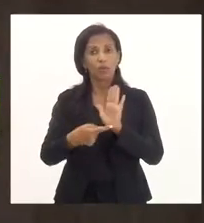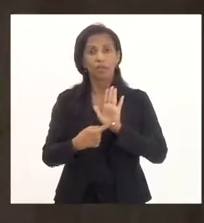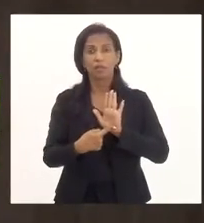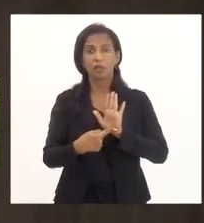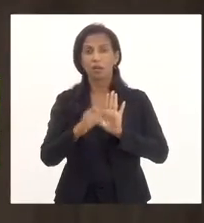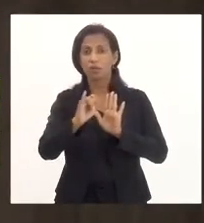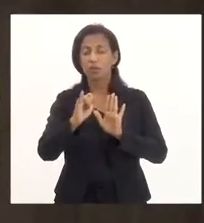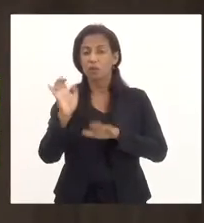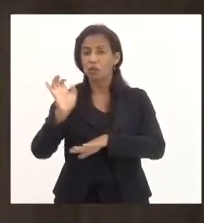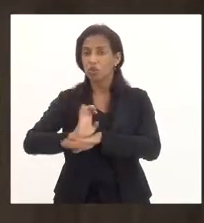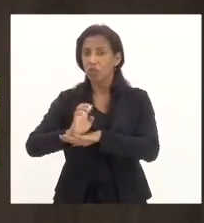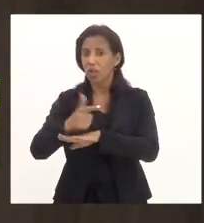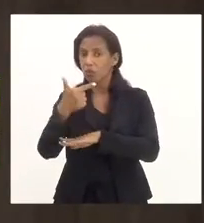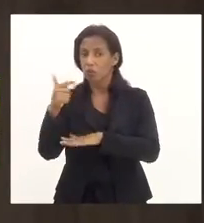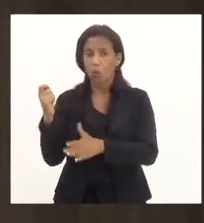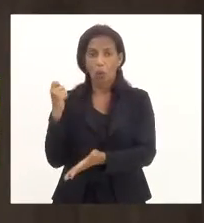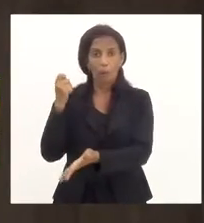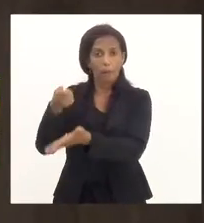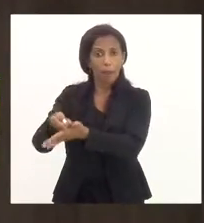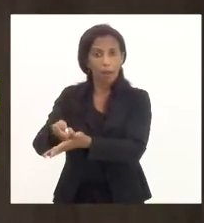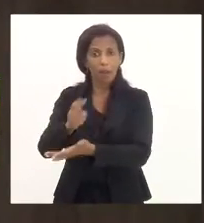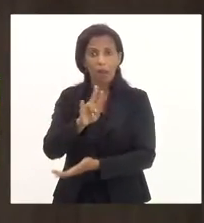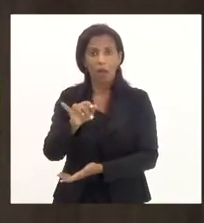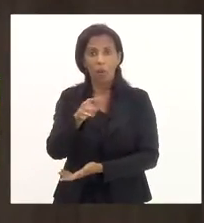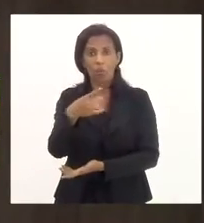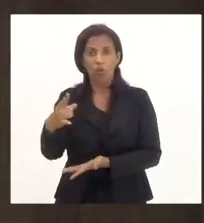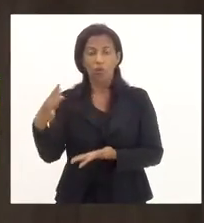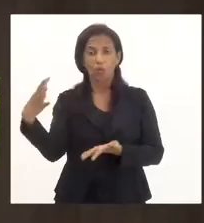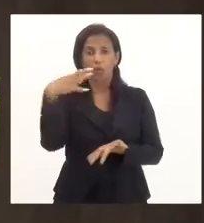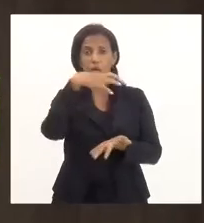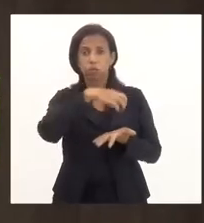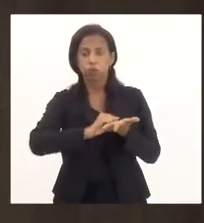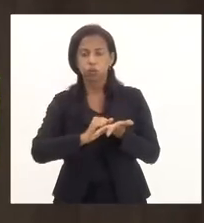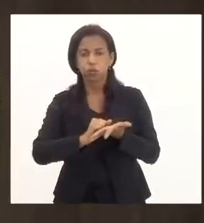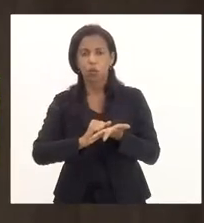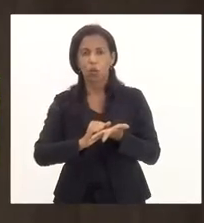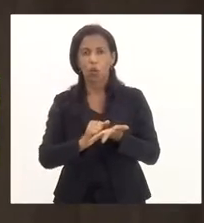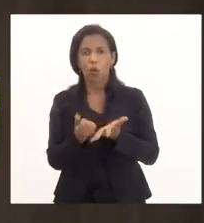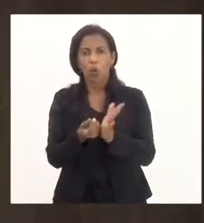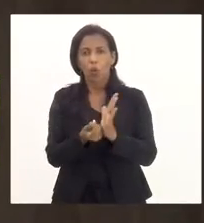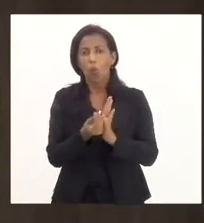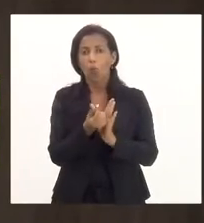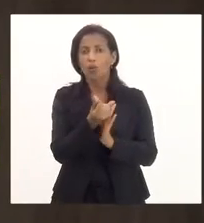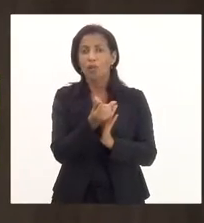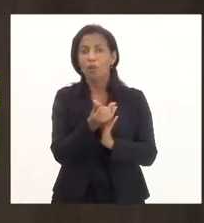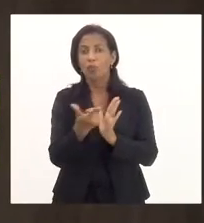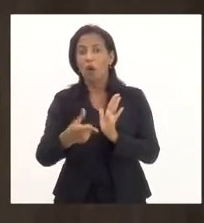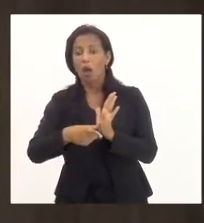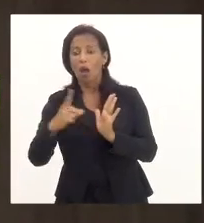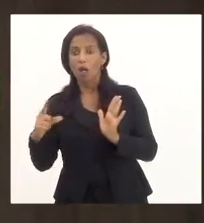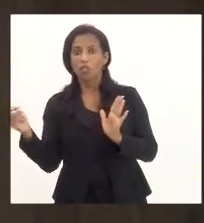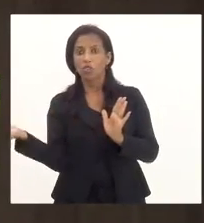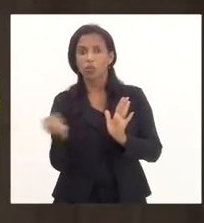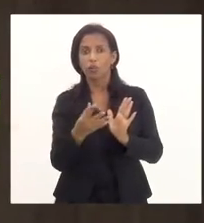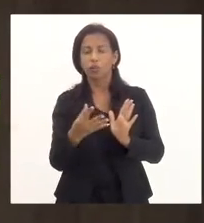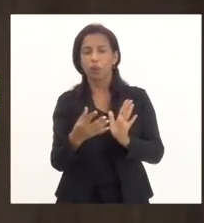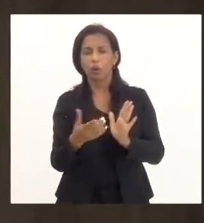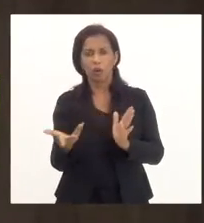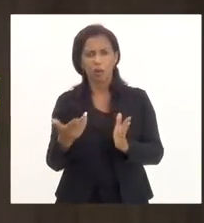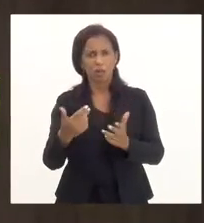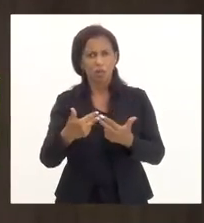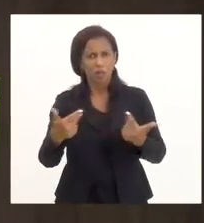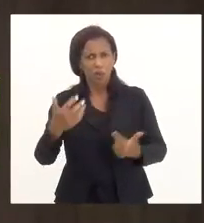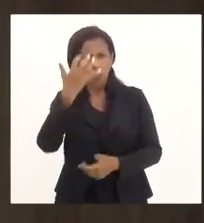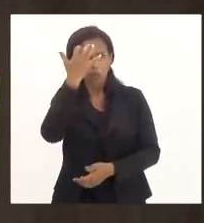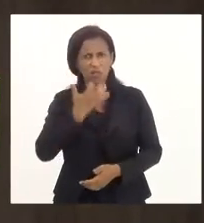se o estado não tiver condições de pagar a união vai ganhar vai capturar o orçamento antes de entrar no cofre Então isso é uma